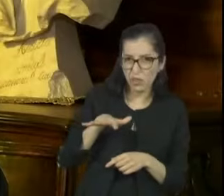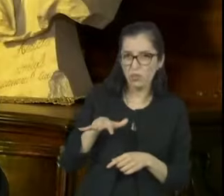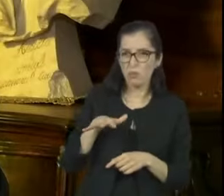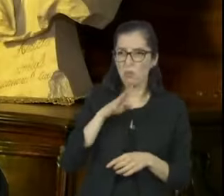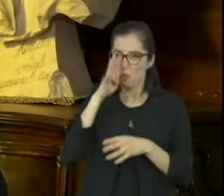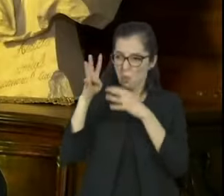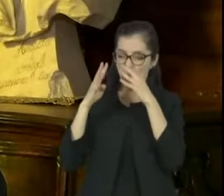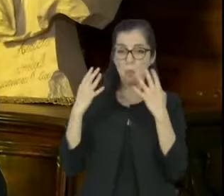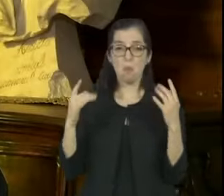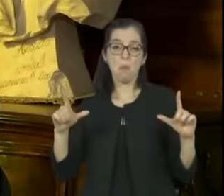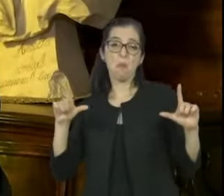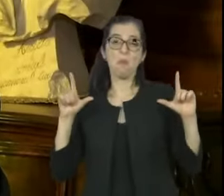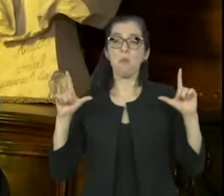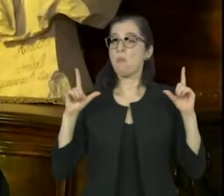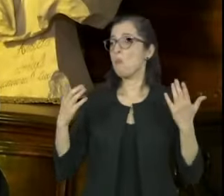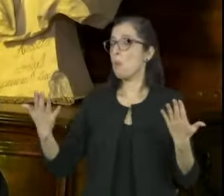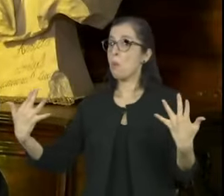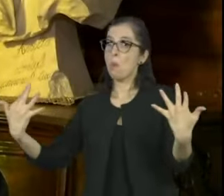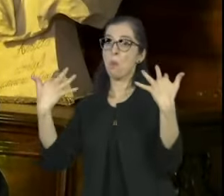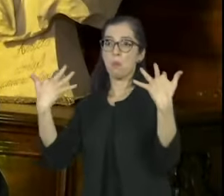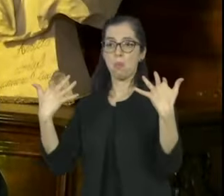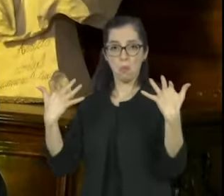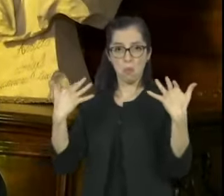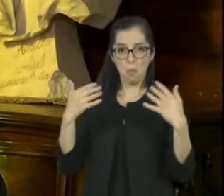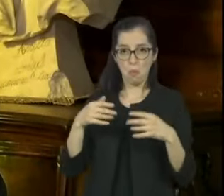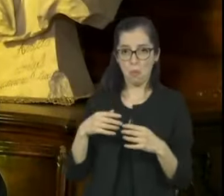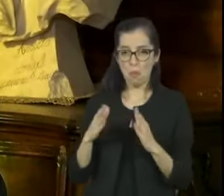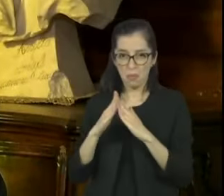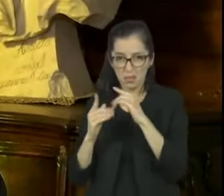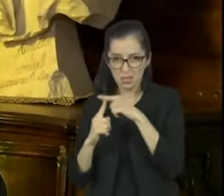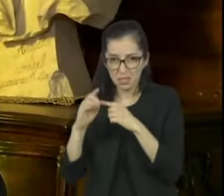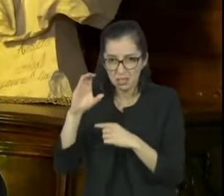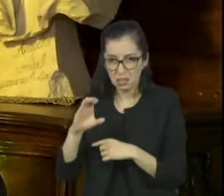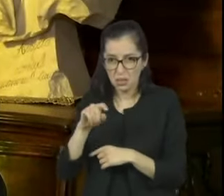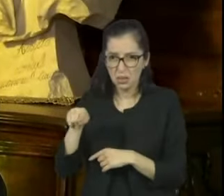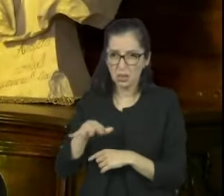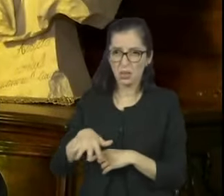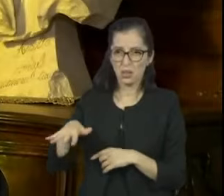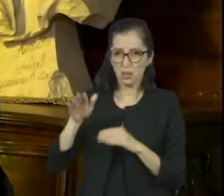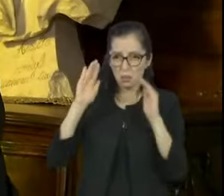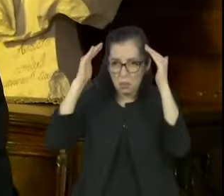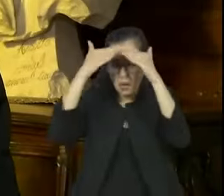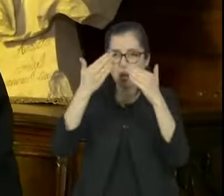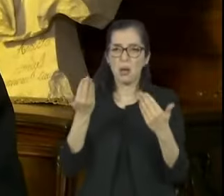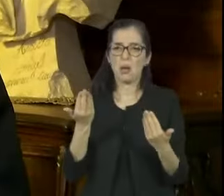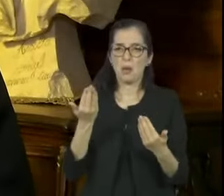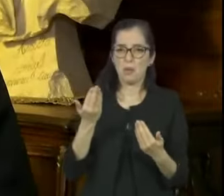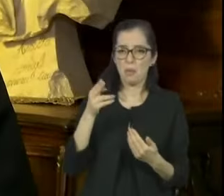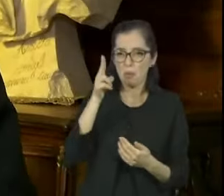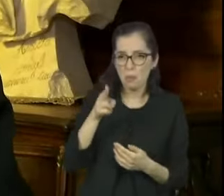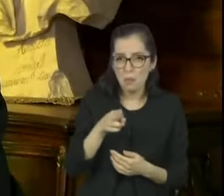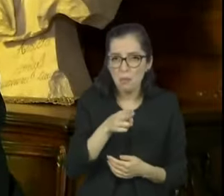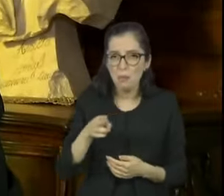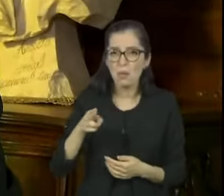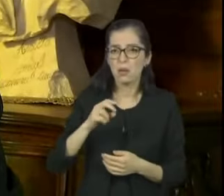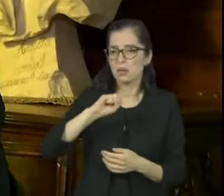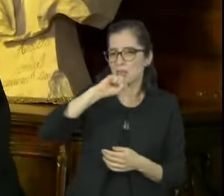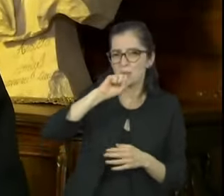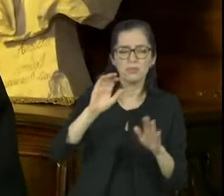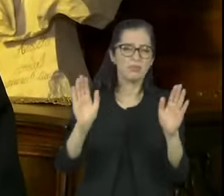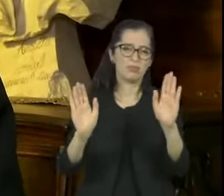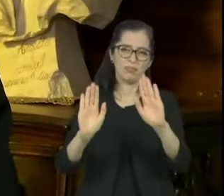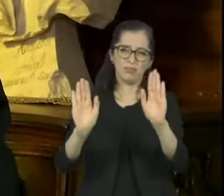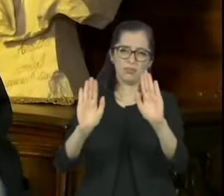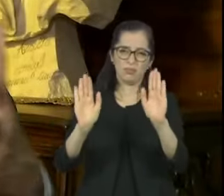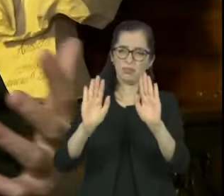Espetáculo por algum sacerdote não é pelo fato do espetáculo enquanto tal mas talvez porque era o espetáculo fora